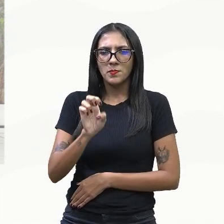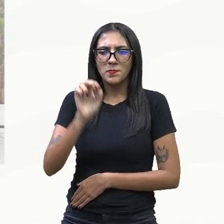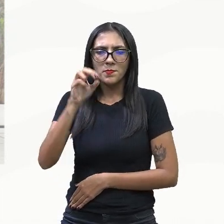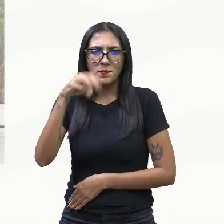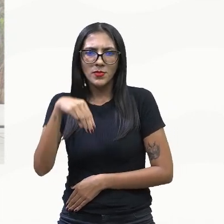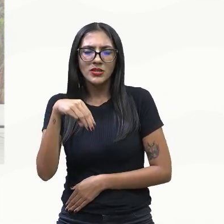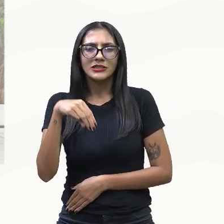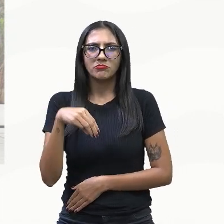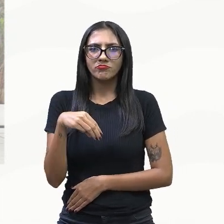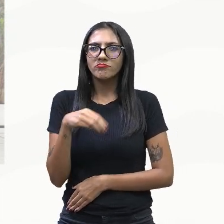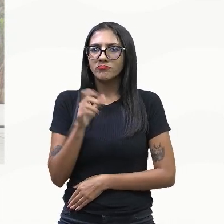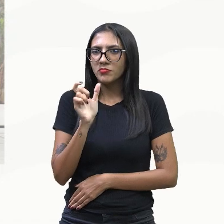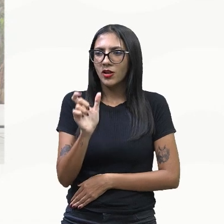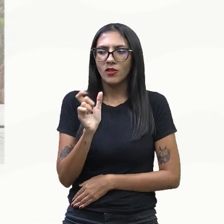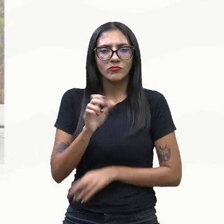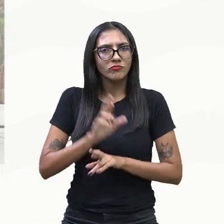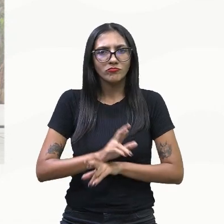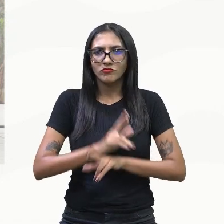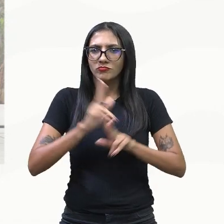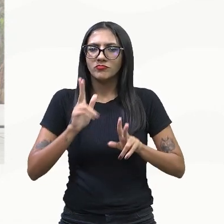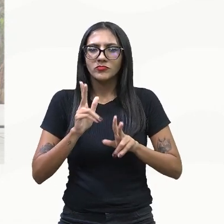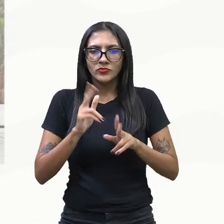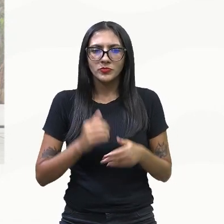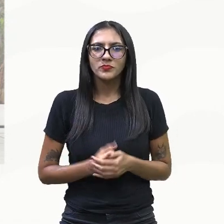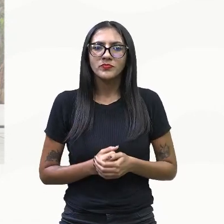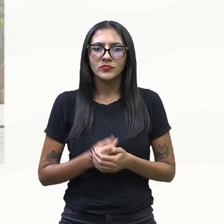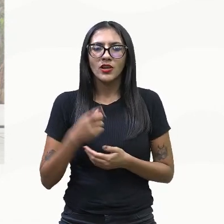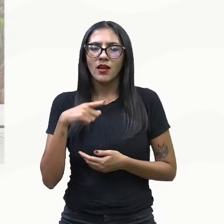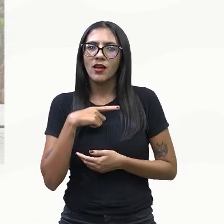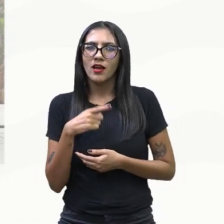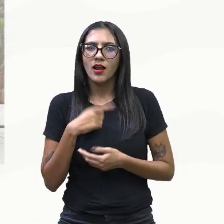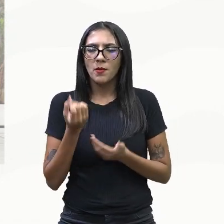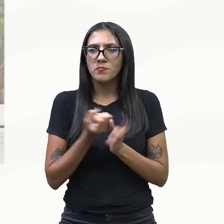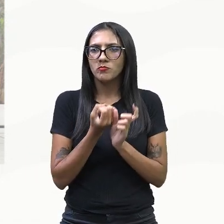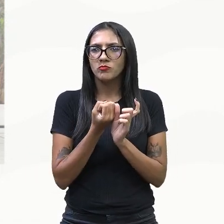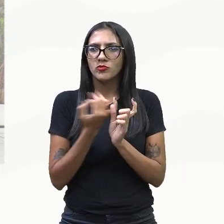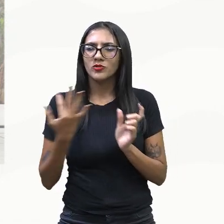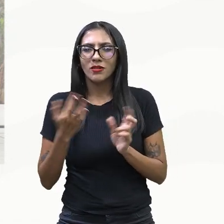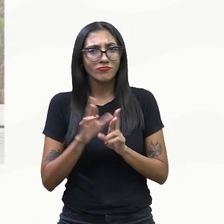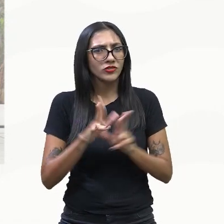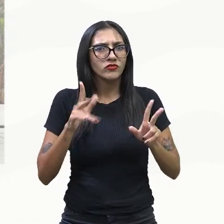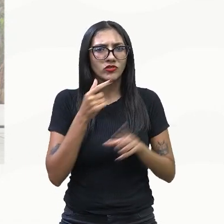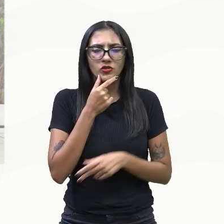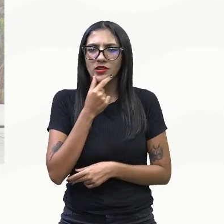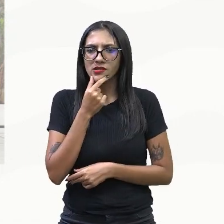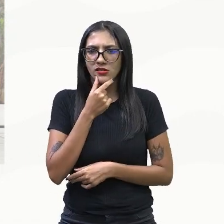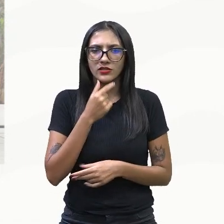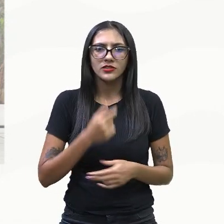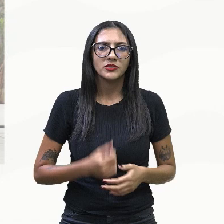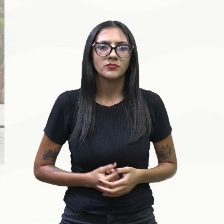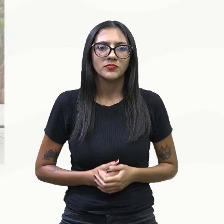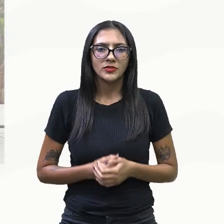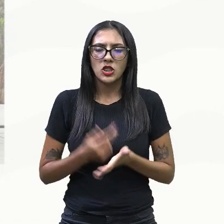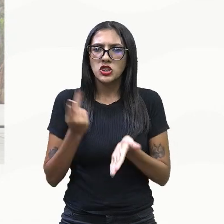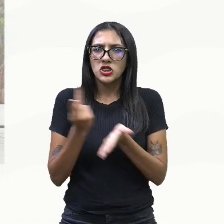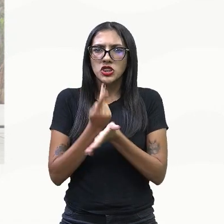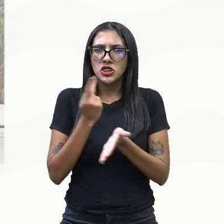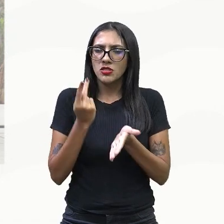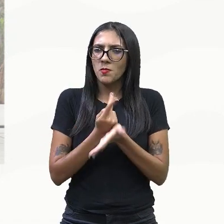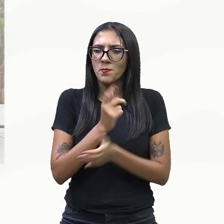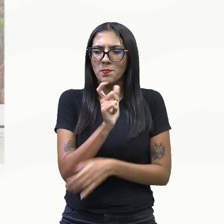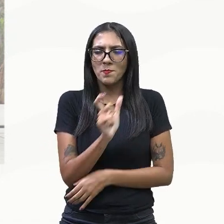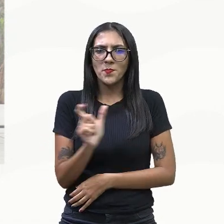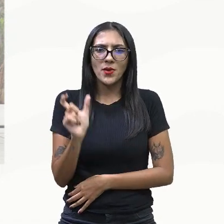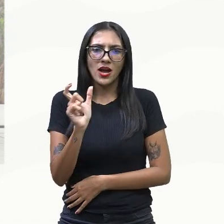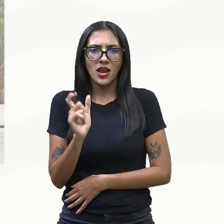atenção logo em seguida, e é a forma de plural em língua inglesa errada. A gente vai explorar isso na sequência. Tá errado. Tá muito errado. Não